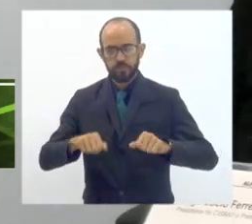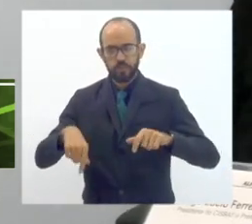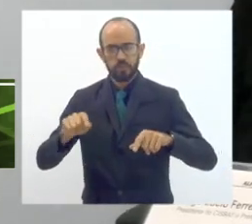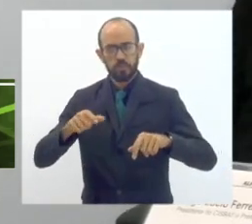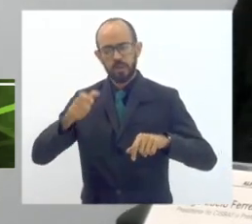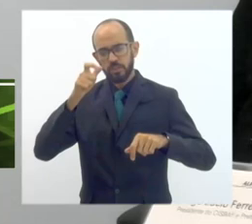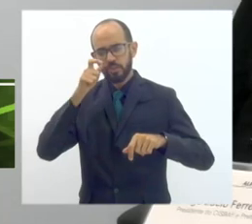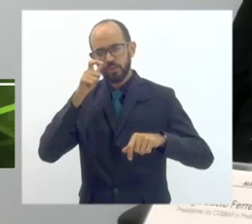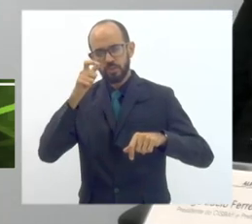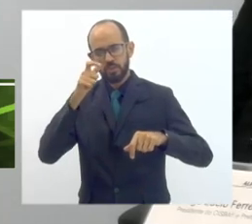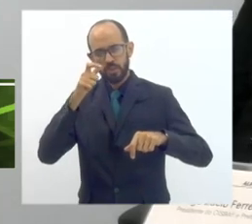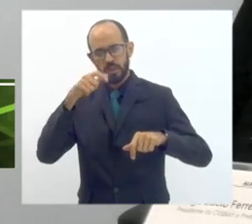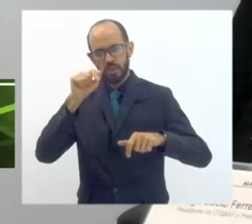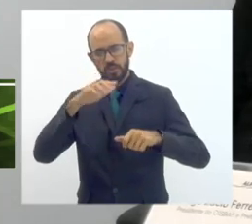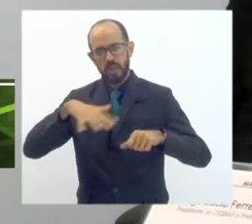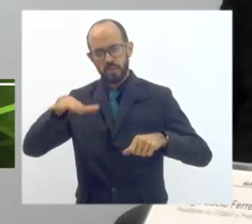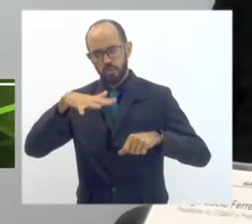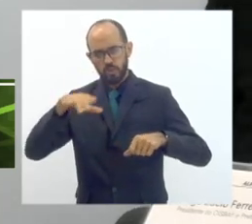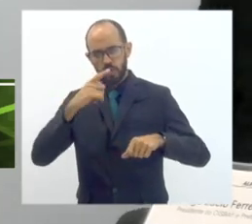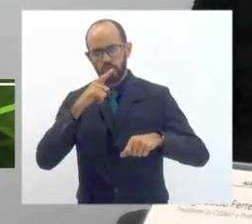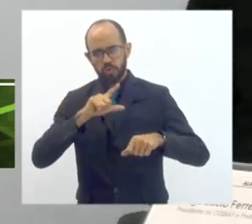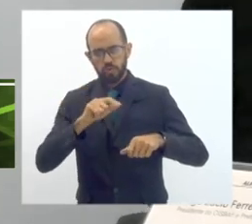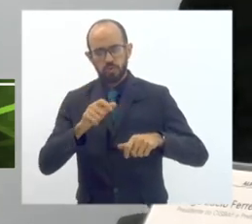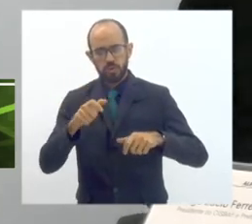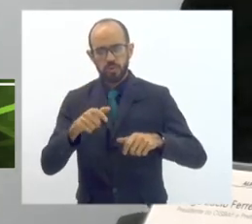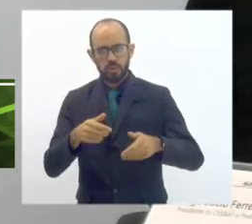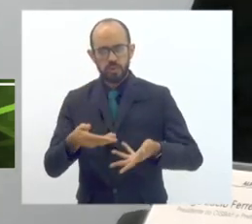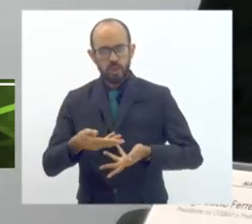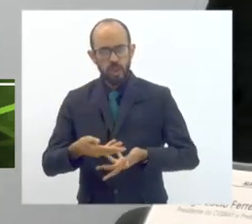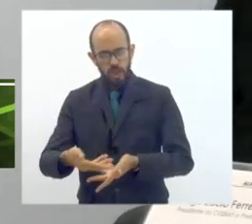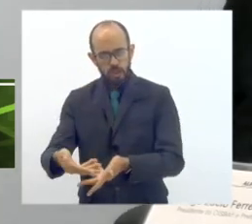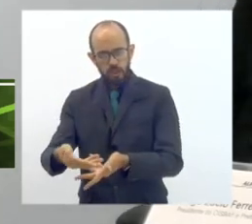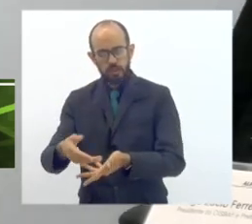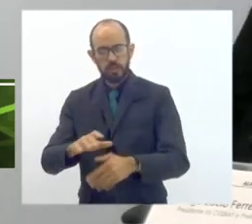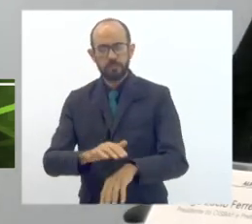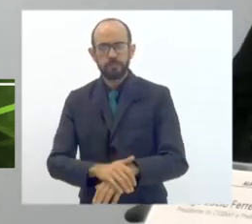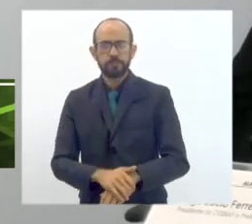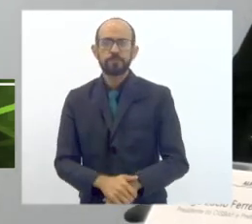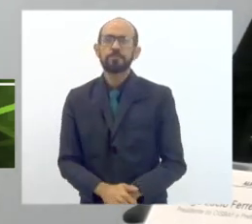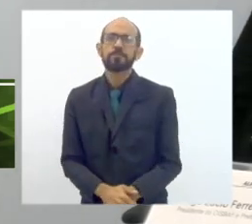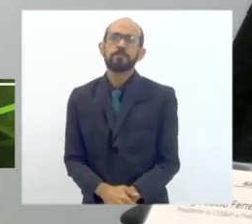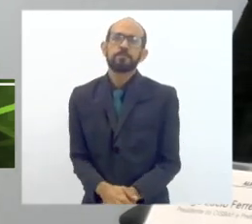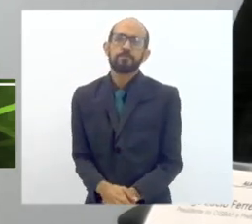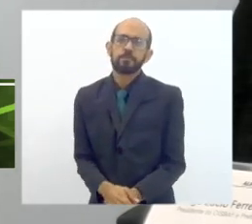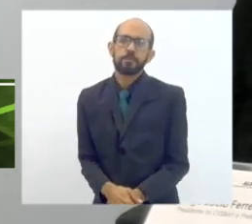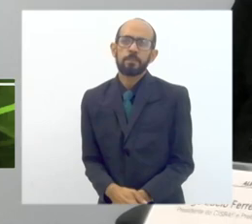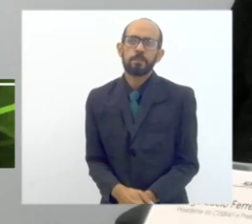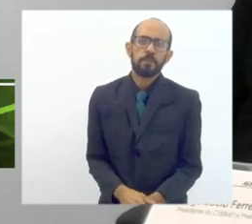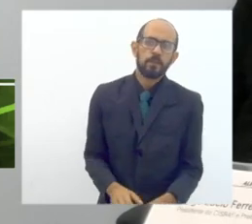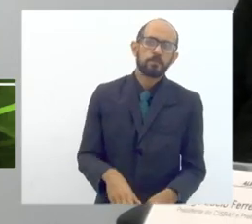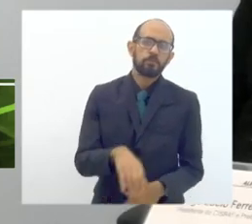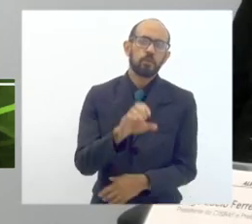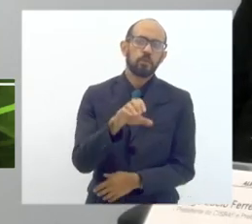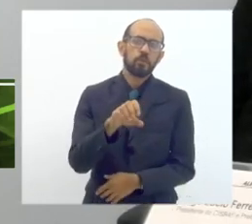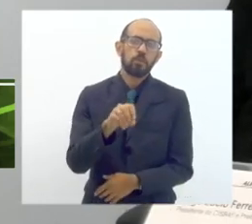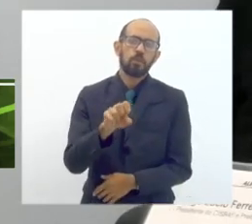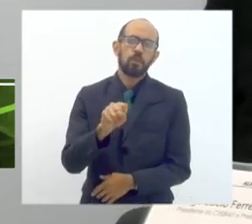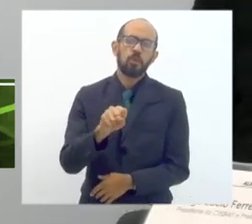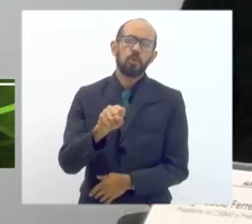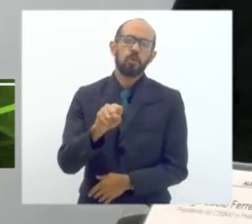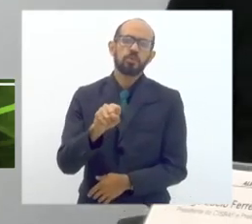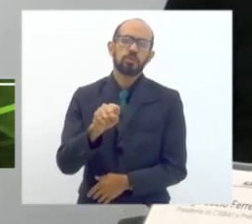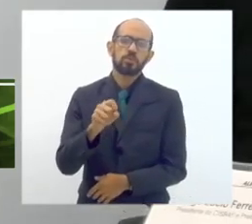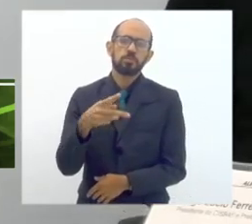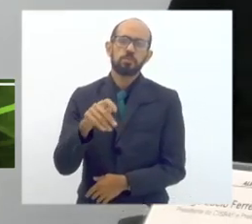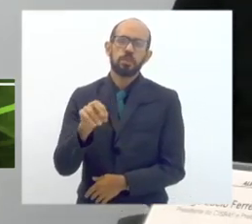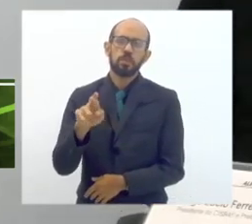interesse regional. Tá? Além disso, foi colocado aqui também, se eu não me engano, pelo Conspinor, a